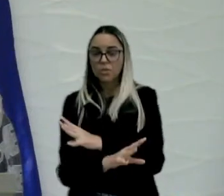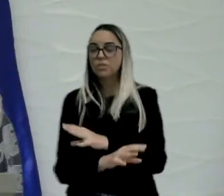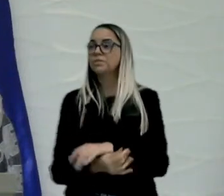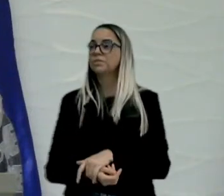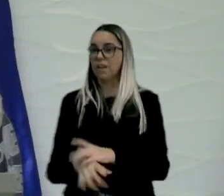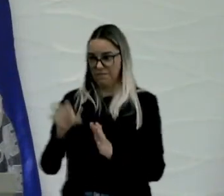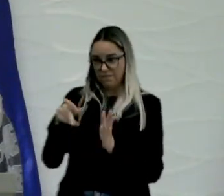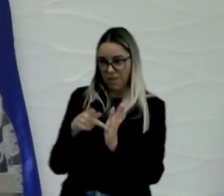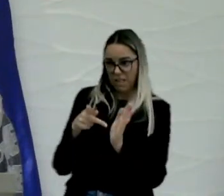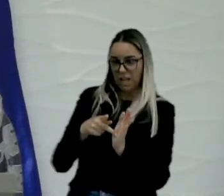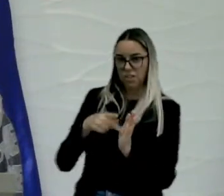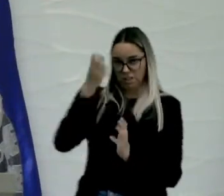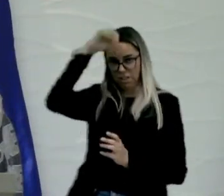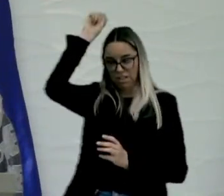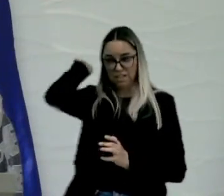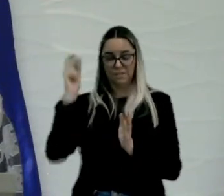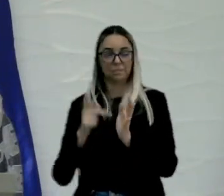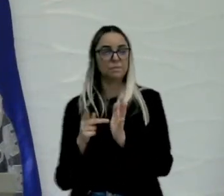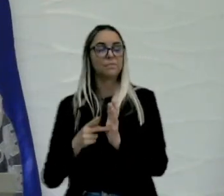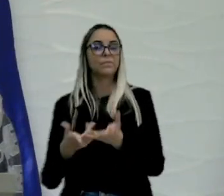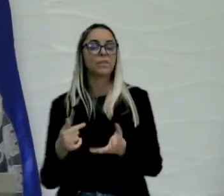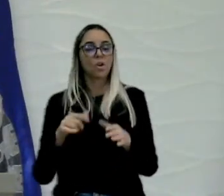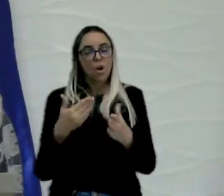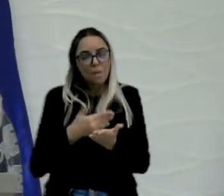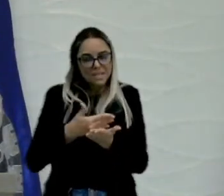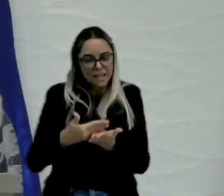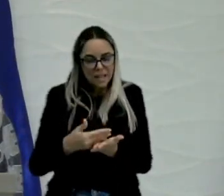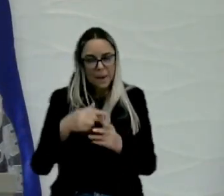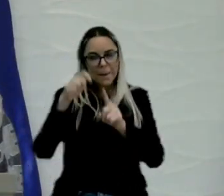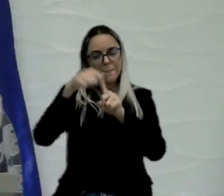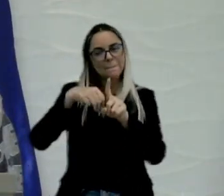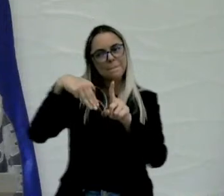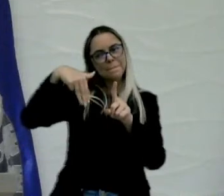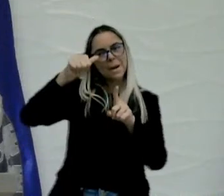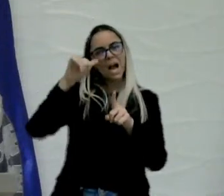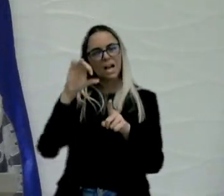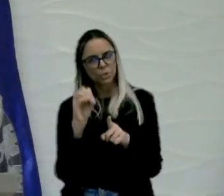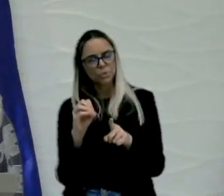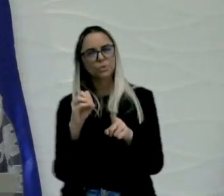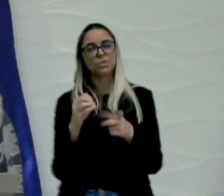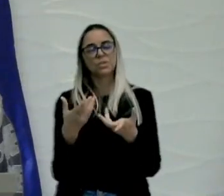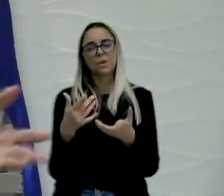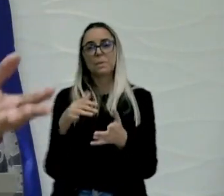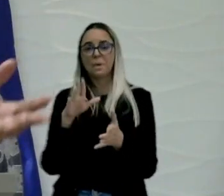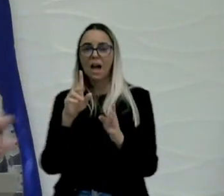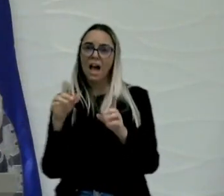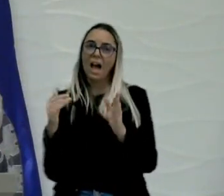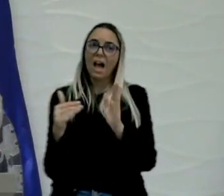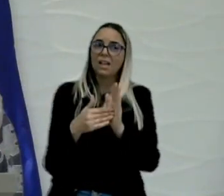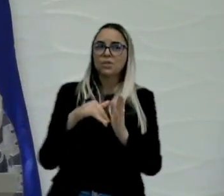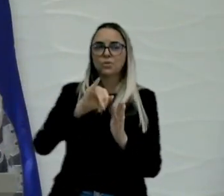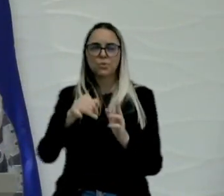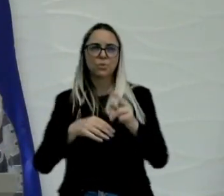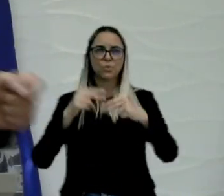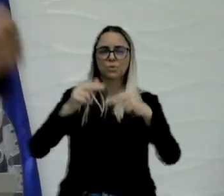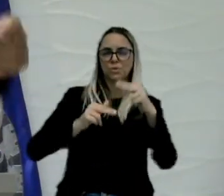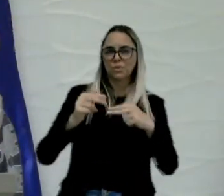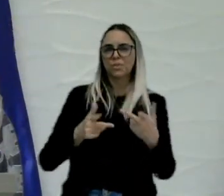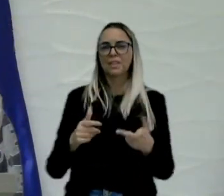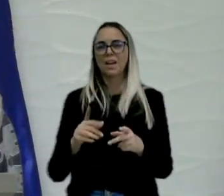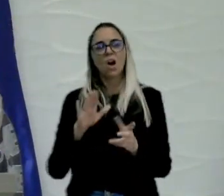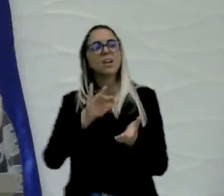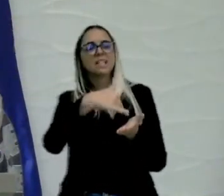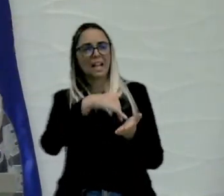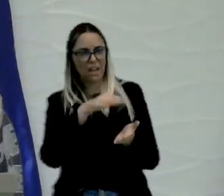Clei para ver se iniciamos em em maio para junho eu digo Ô secretário Maio para junho a oposição do